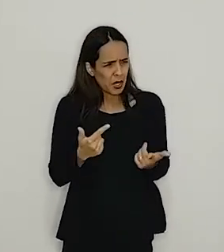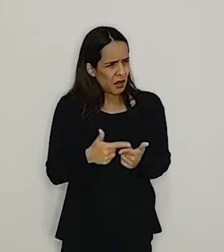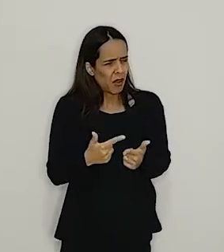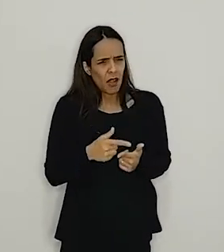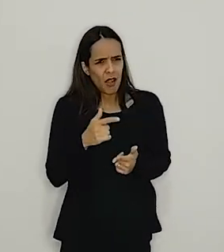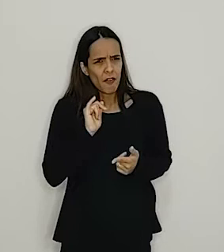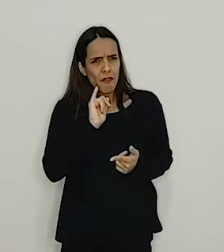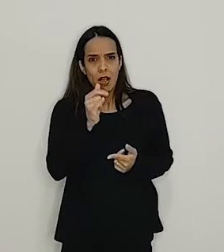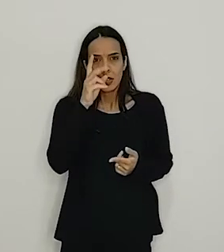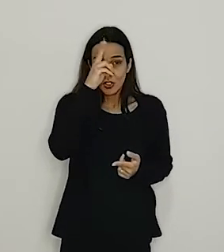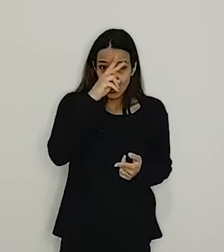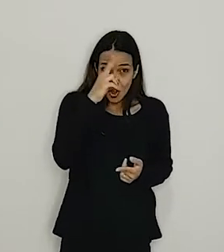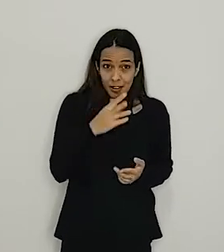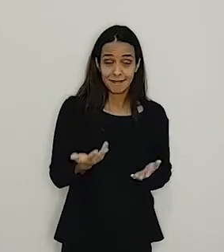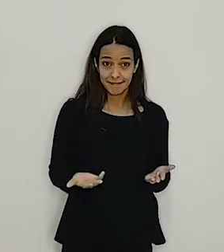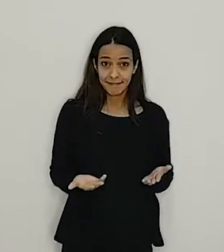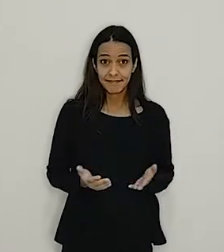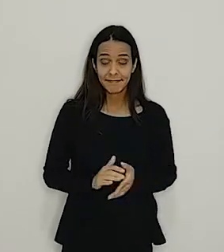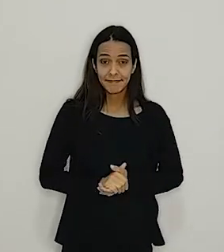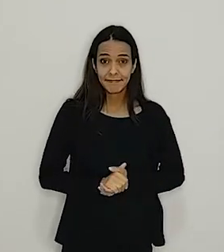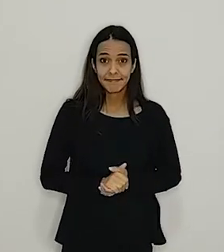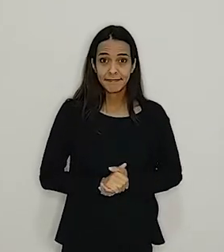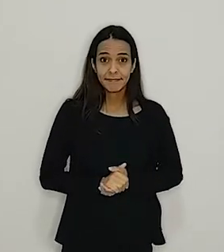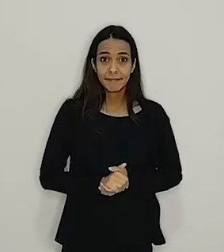vocês? Por que eu estou trazendo essa história?